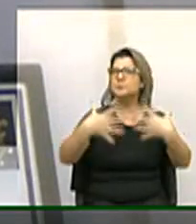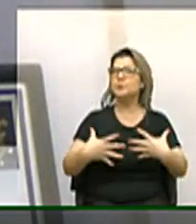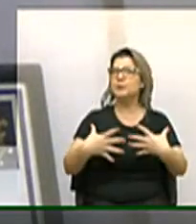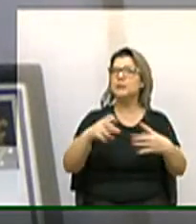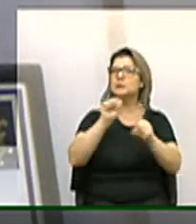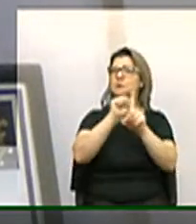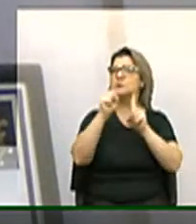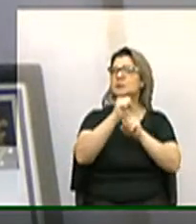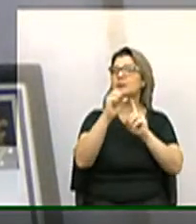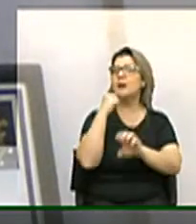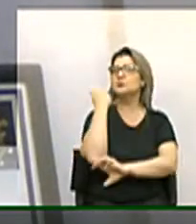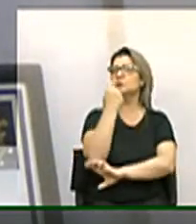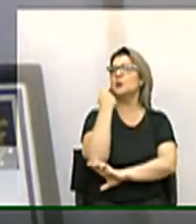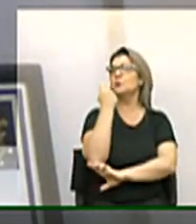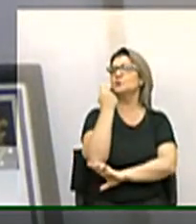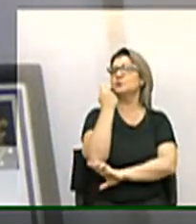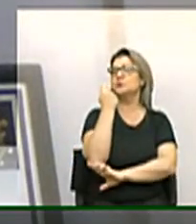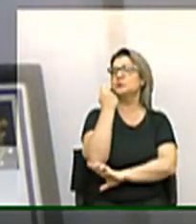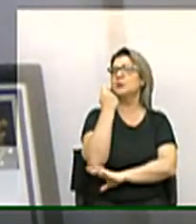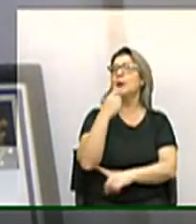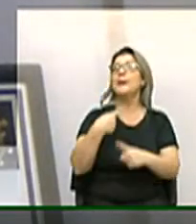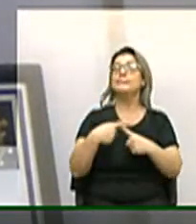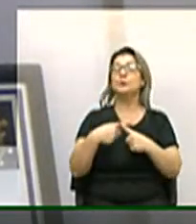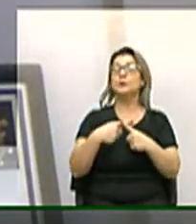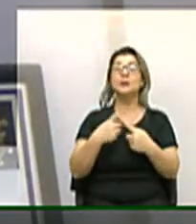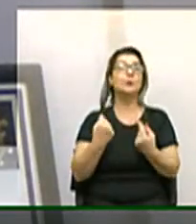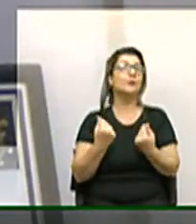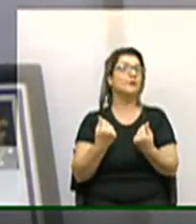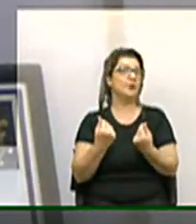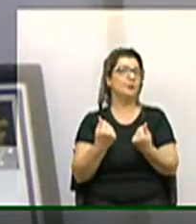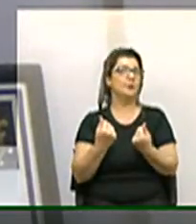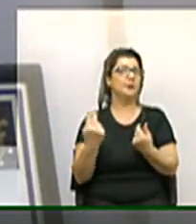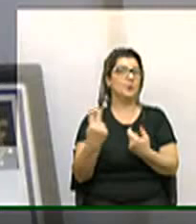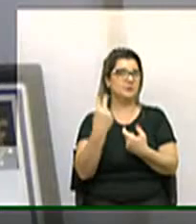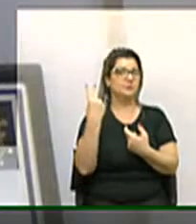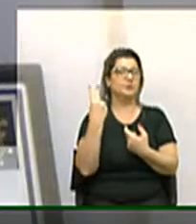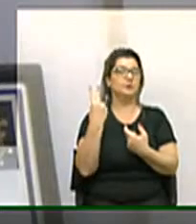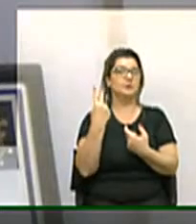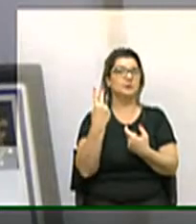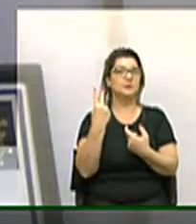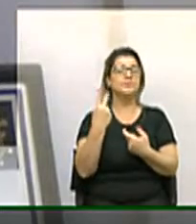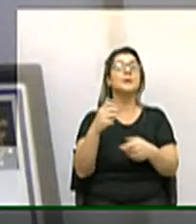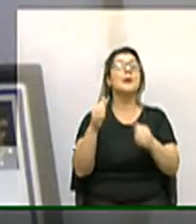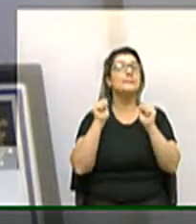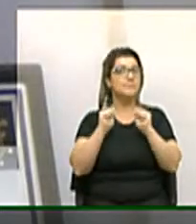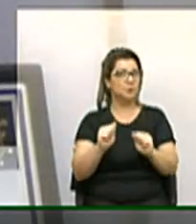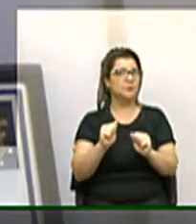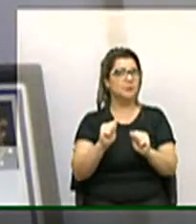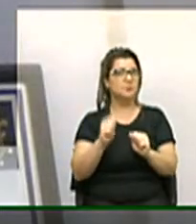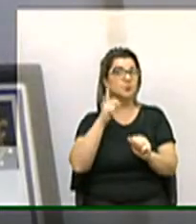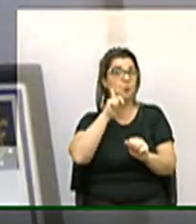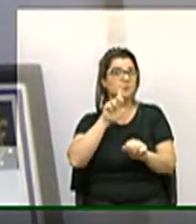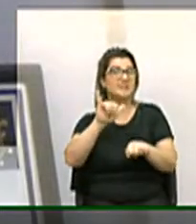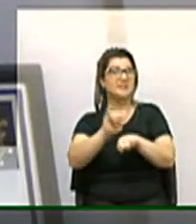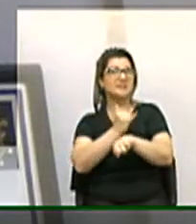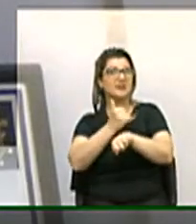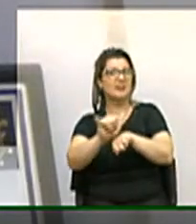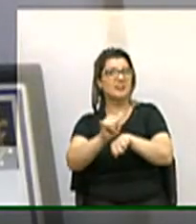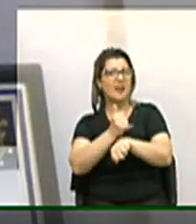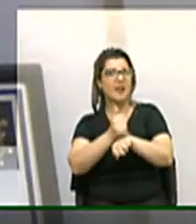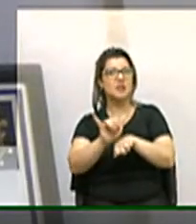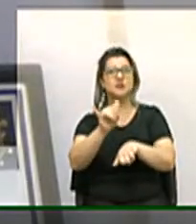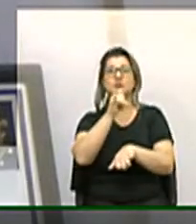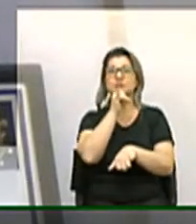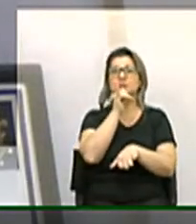esses recursos, nós poderíamos ter estabelecido uma estratégia de testagem massiva na